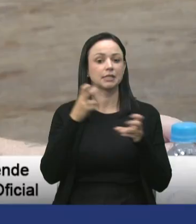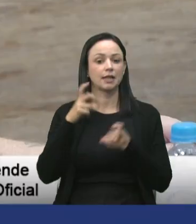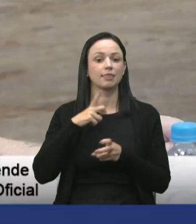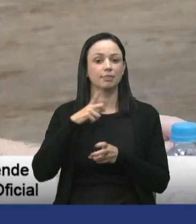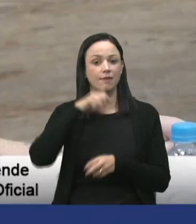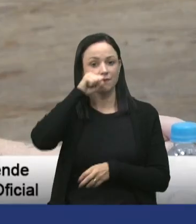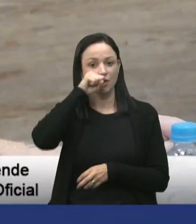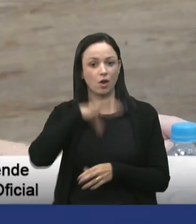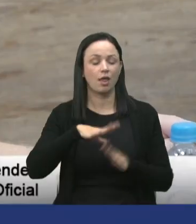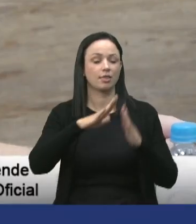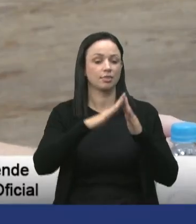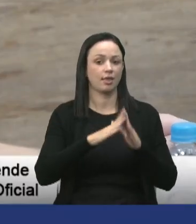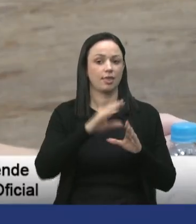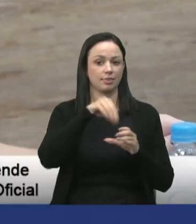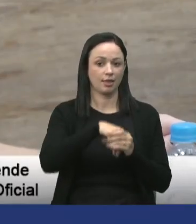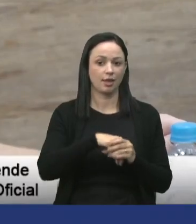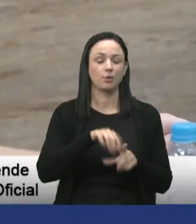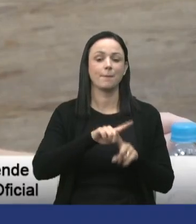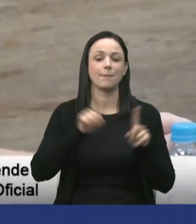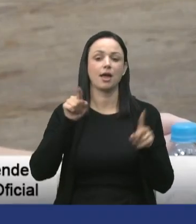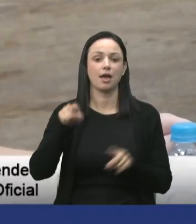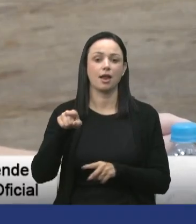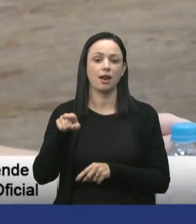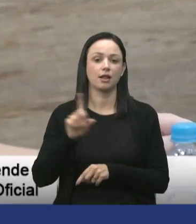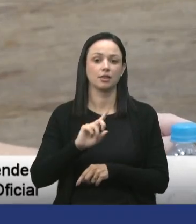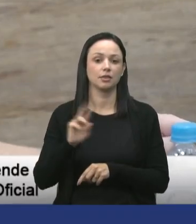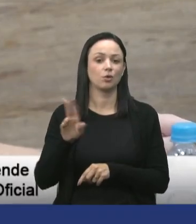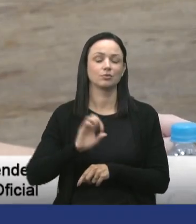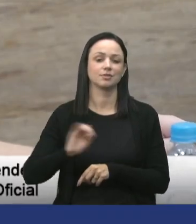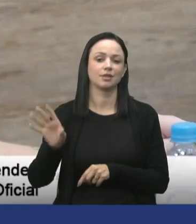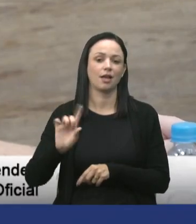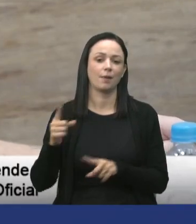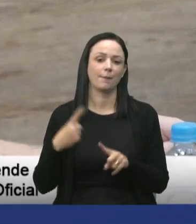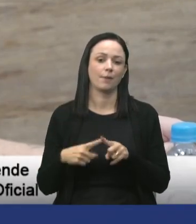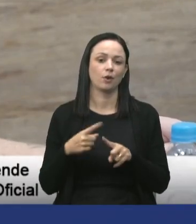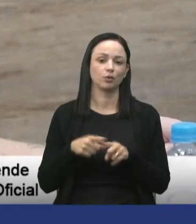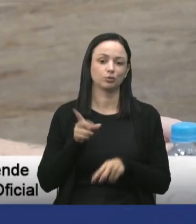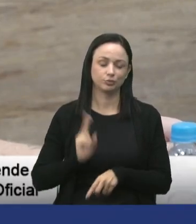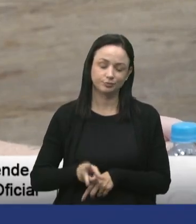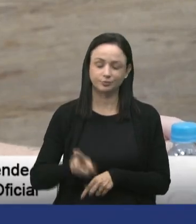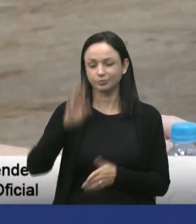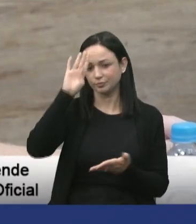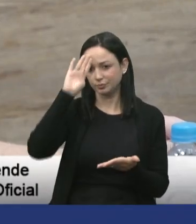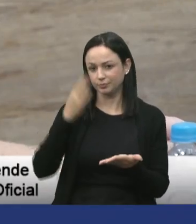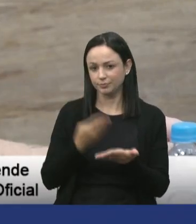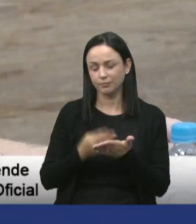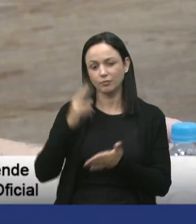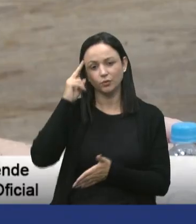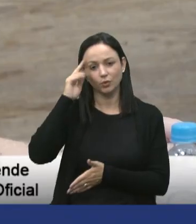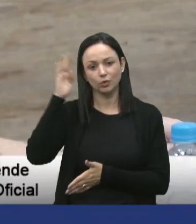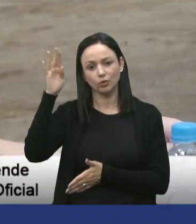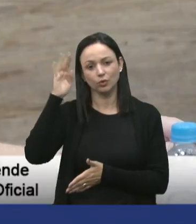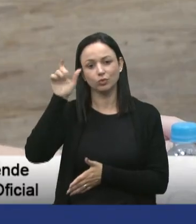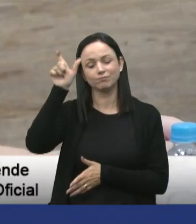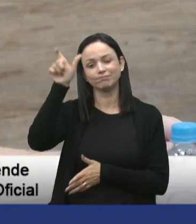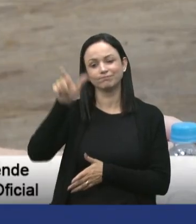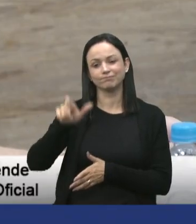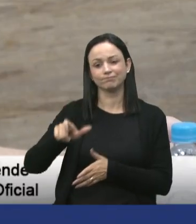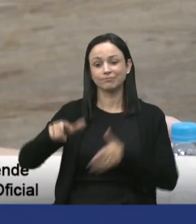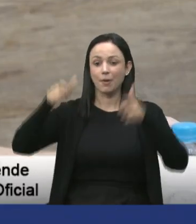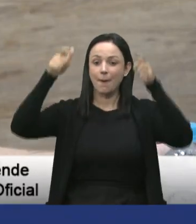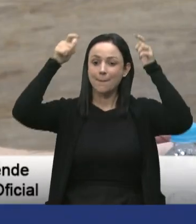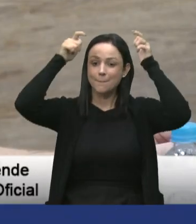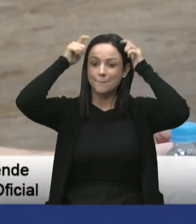violência doméstica, mas ela não sai dali, porque ela continua acreditando no sonho do príncipe encantado, fizeram a gente